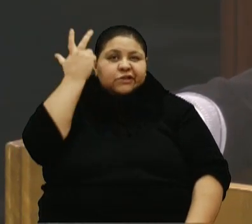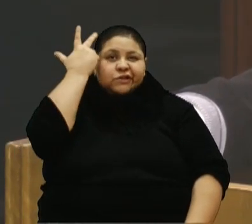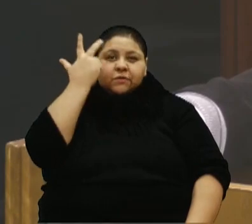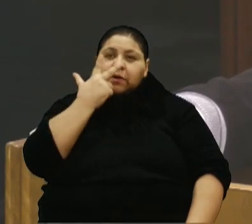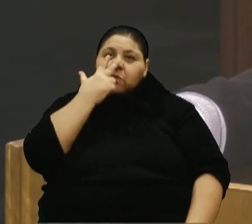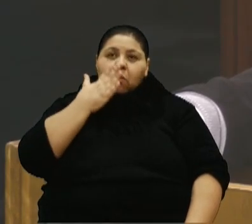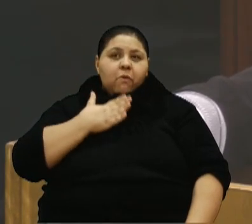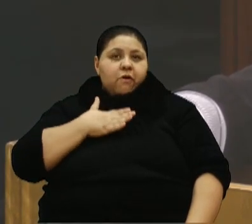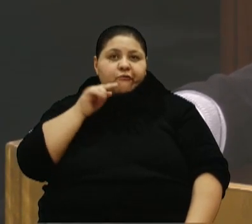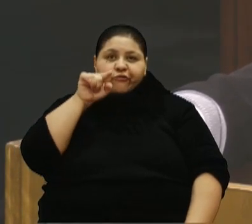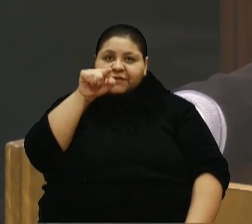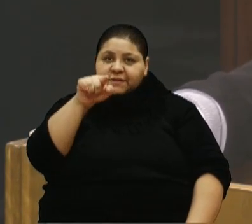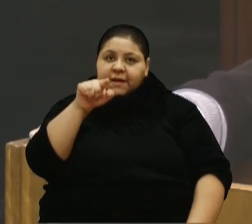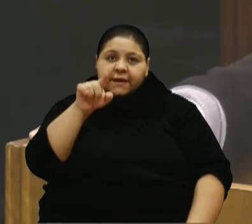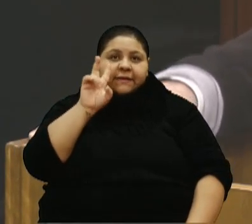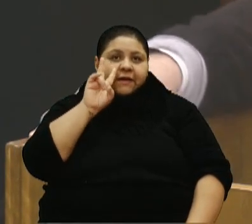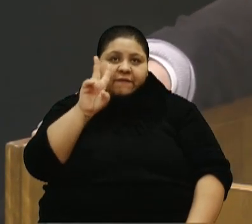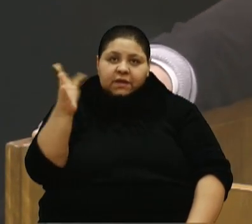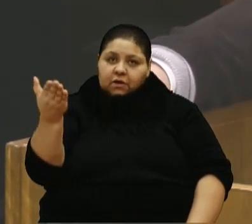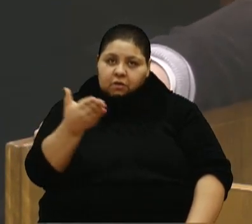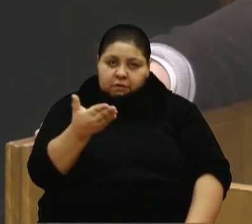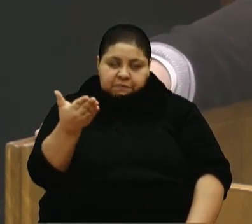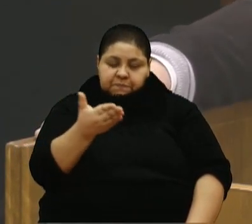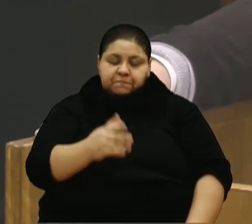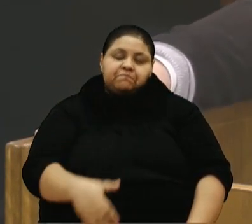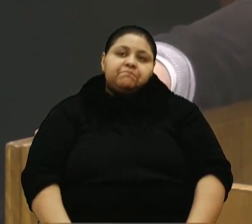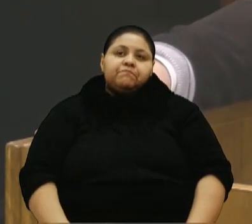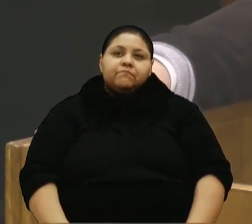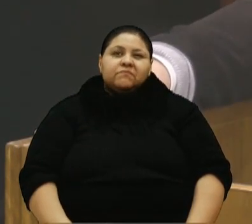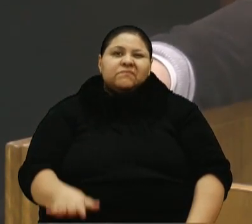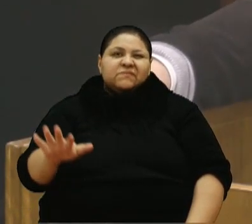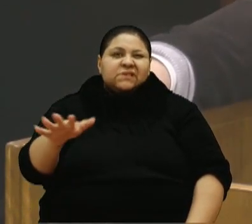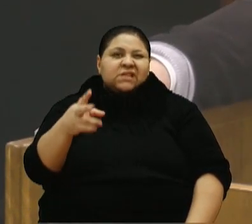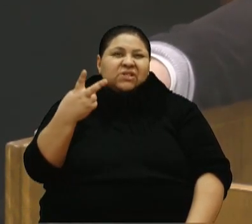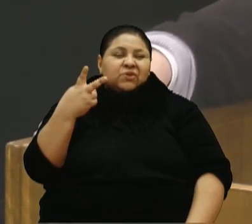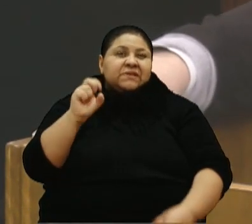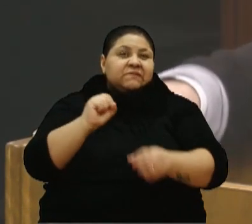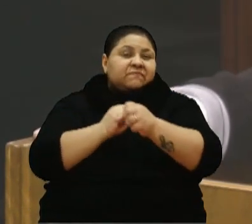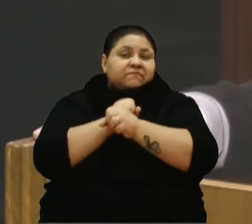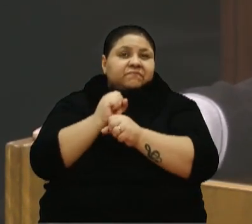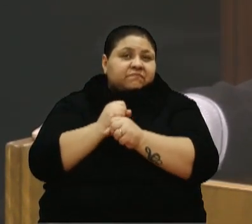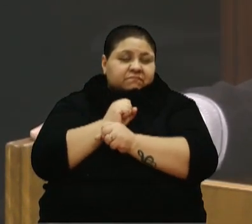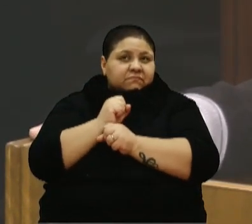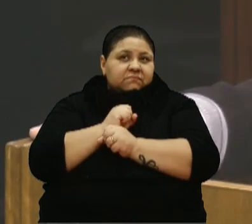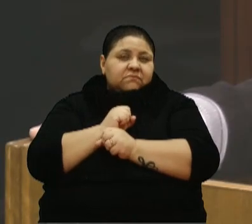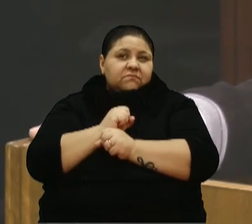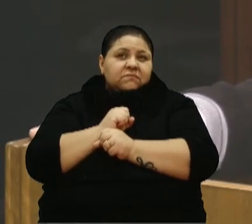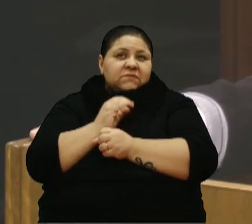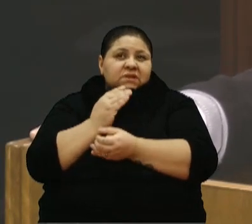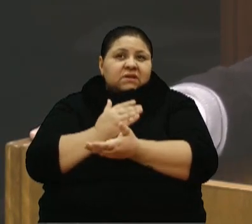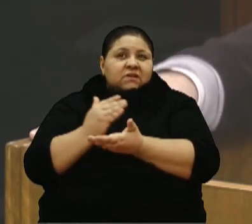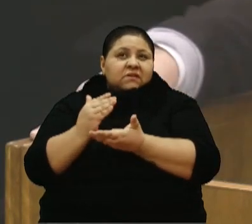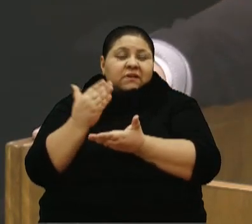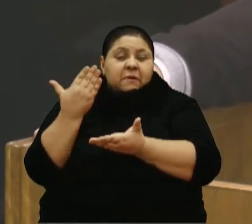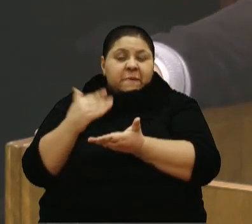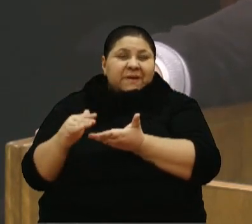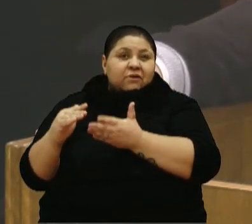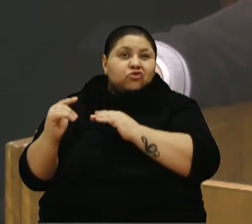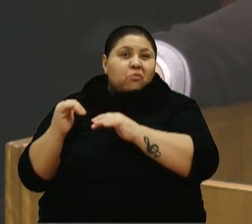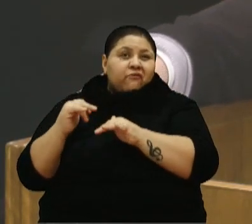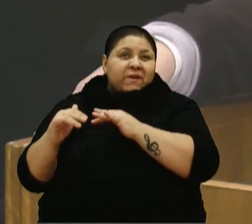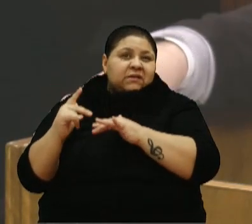eu e você, que está nos assistindo. E há cerca de 2 anos, ela começou a perder os